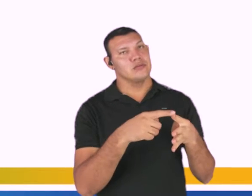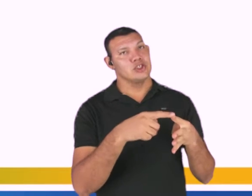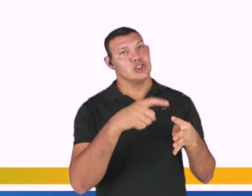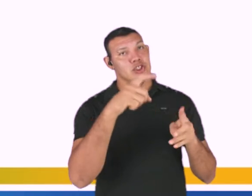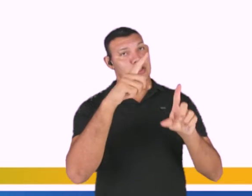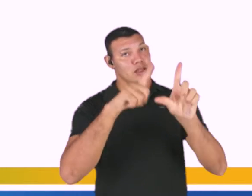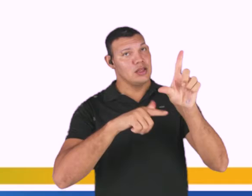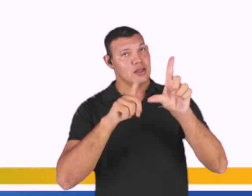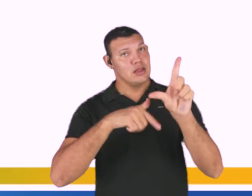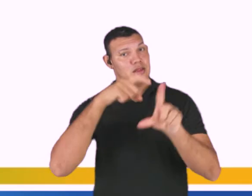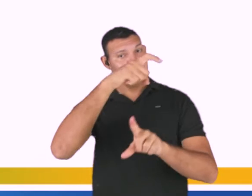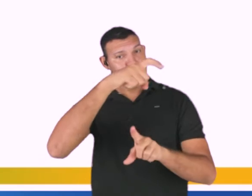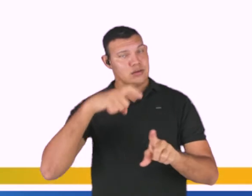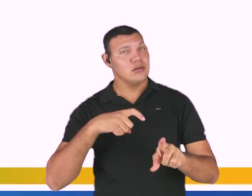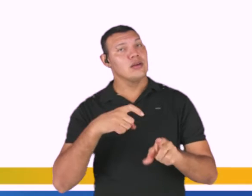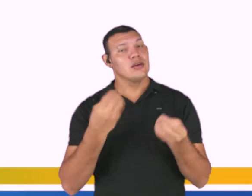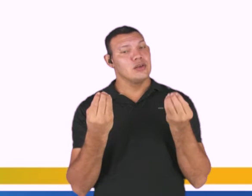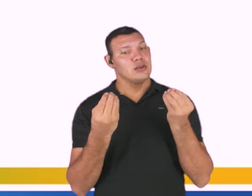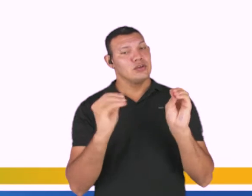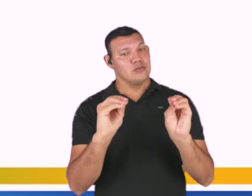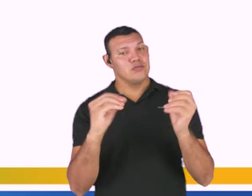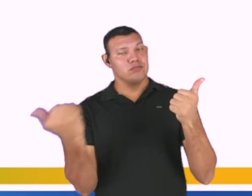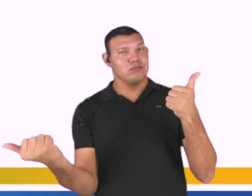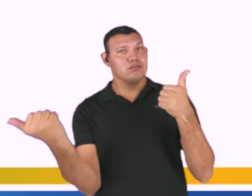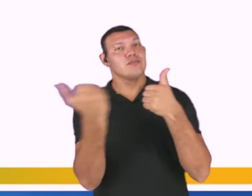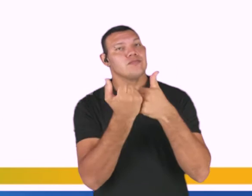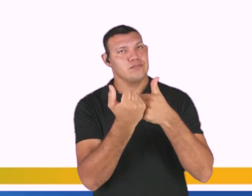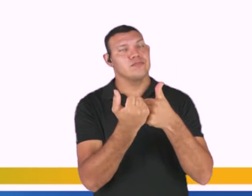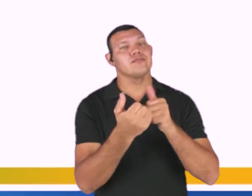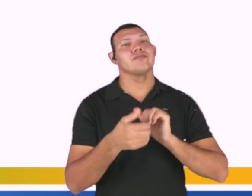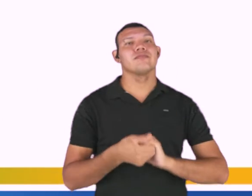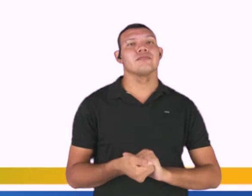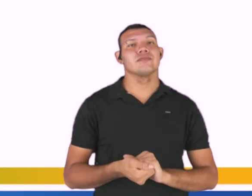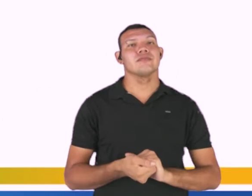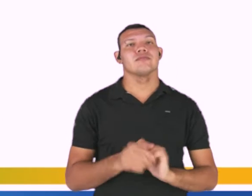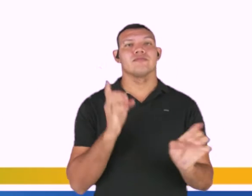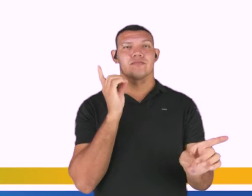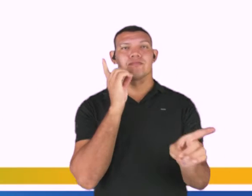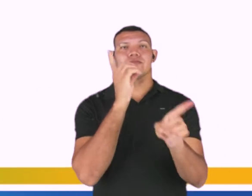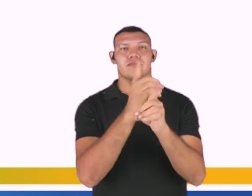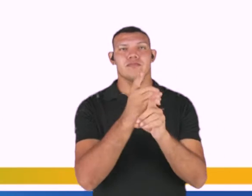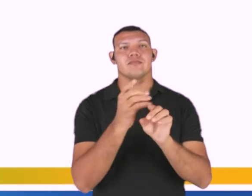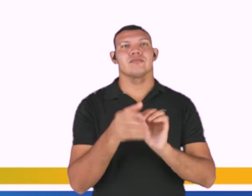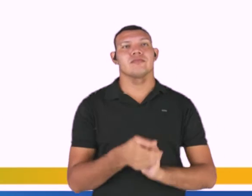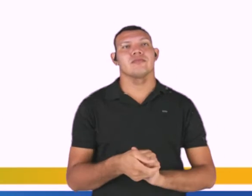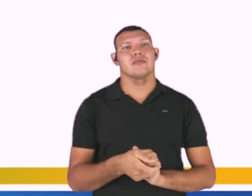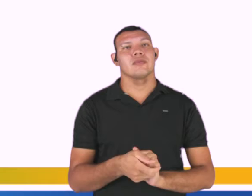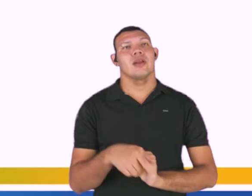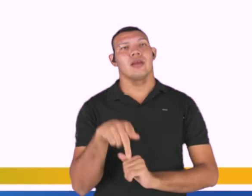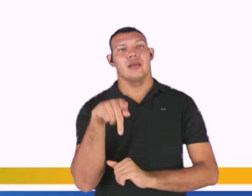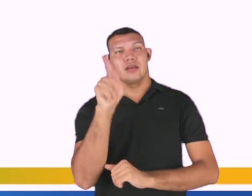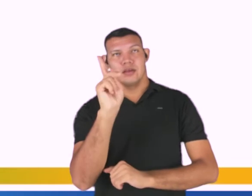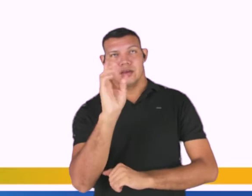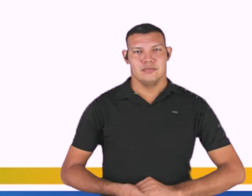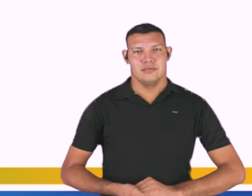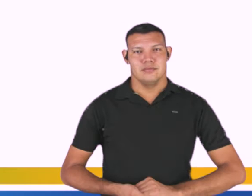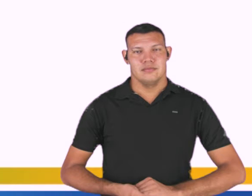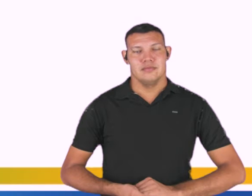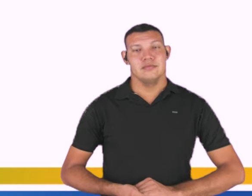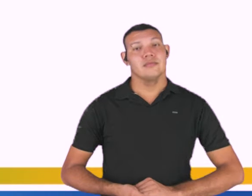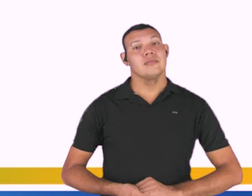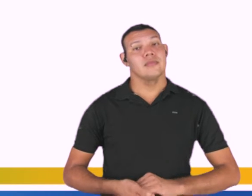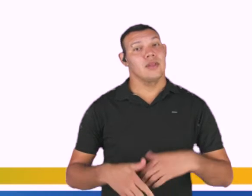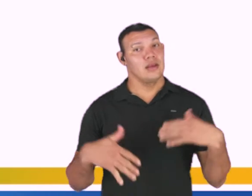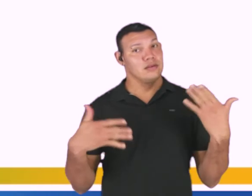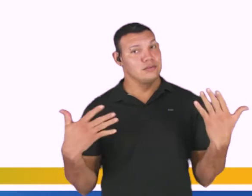Então, aonde tiver x nessa equação, nós podemos substituir e encontrar o valor de k. Tudo bem? E aí